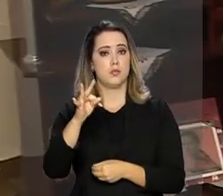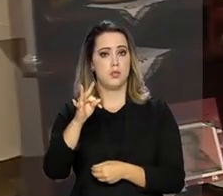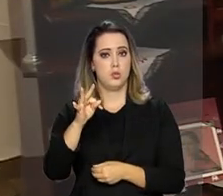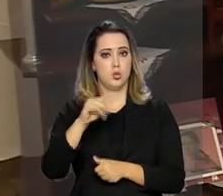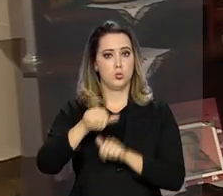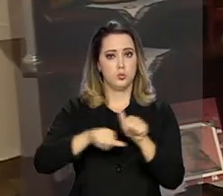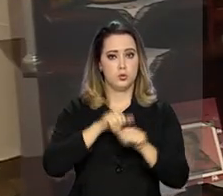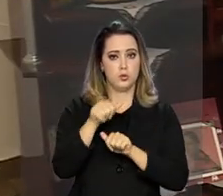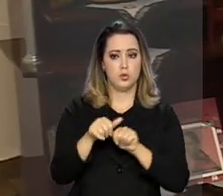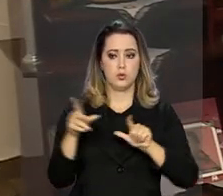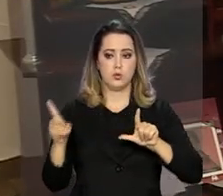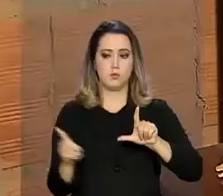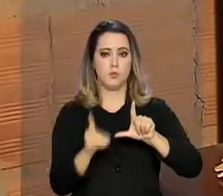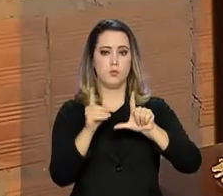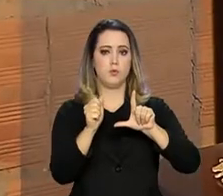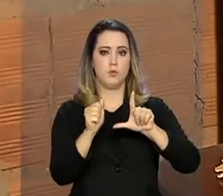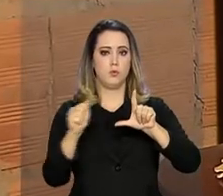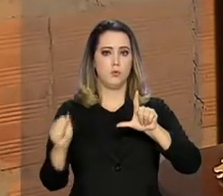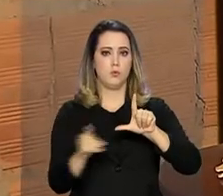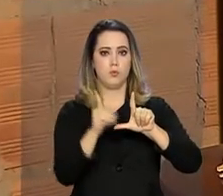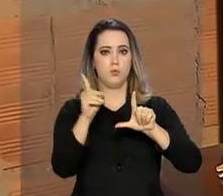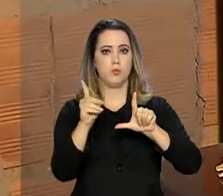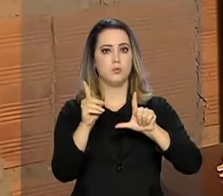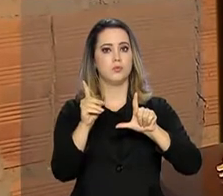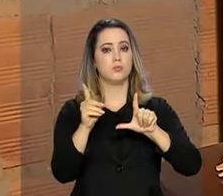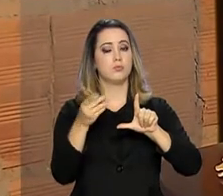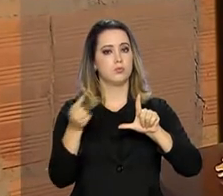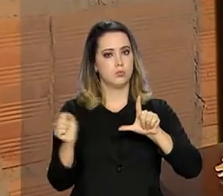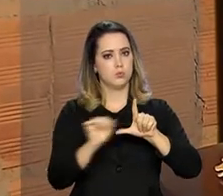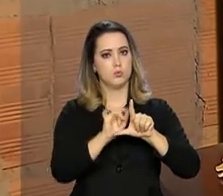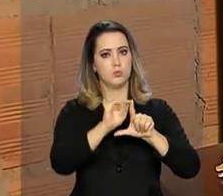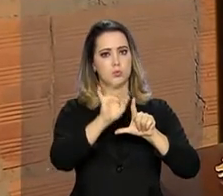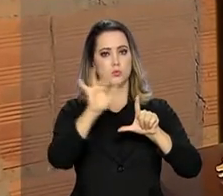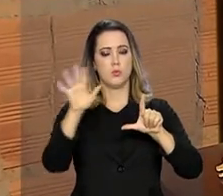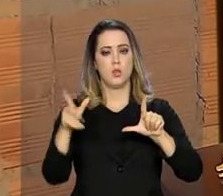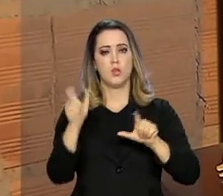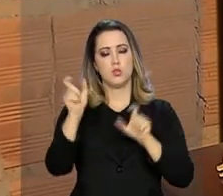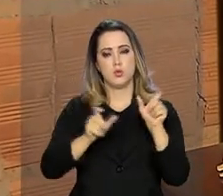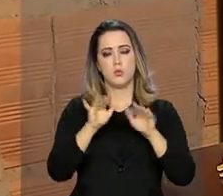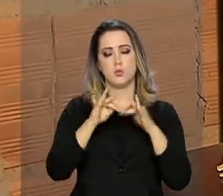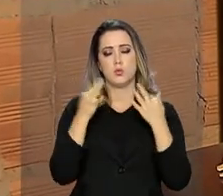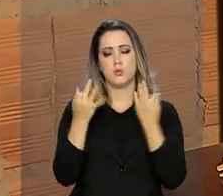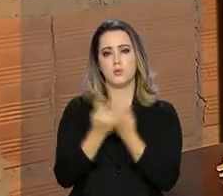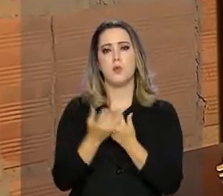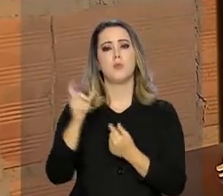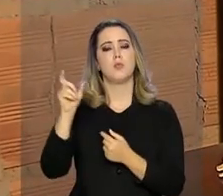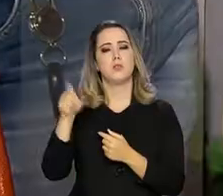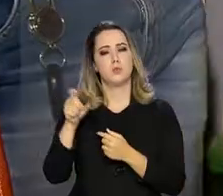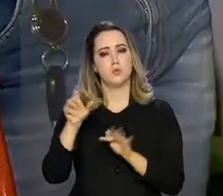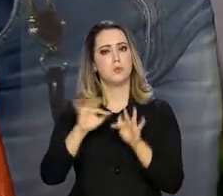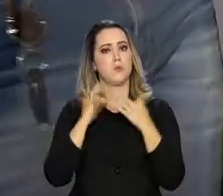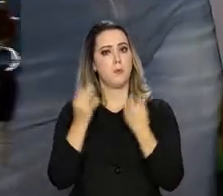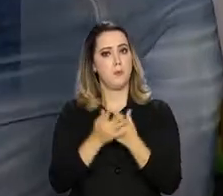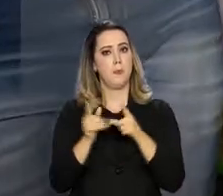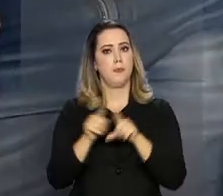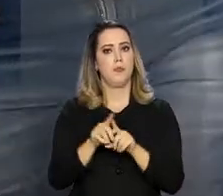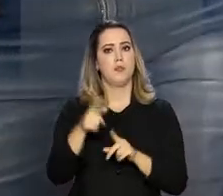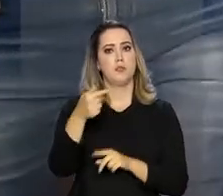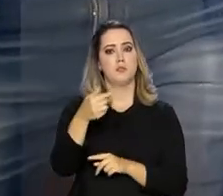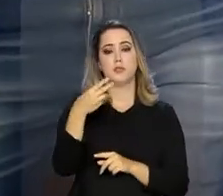para famílias beneficiárias de programas sociais do governo federal o número representa 73%